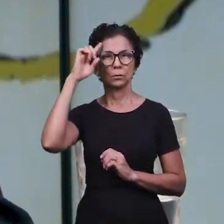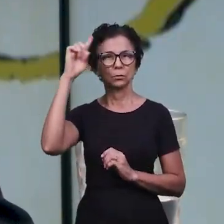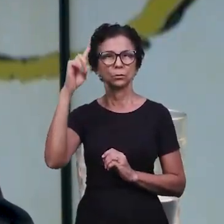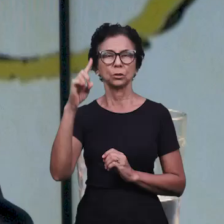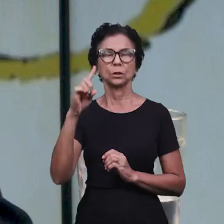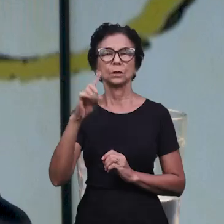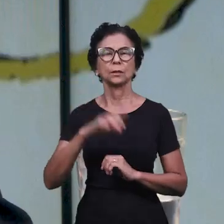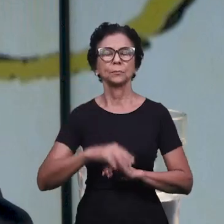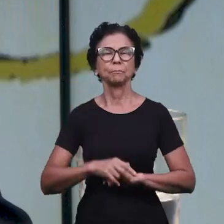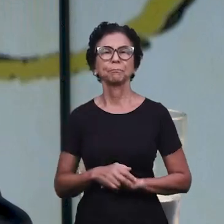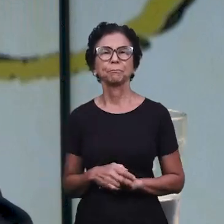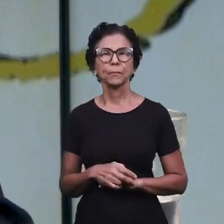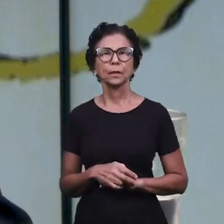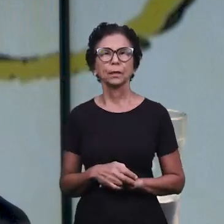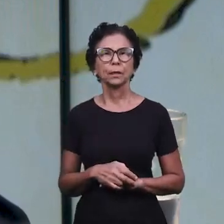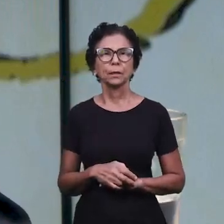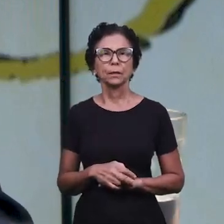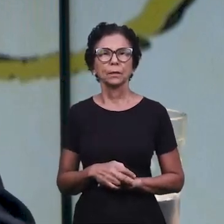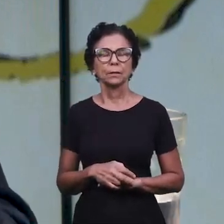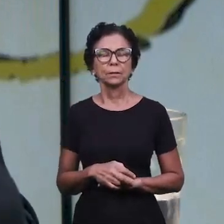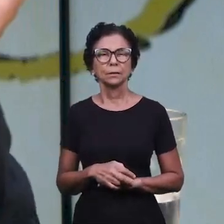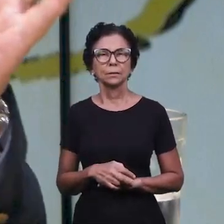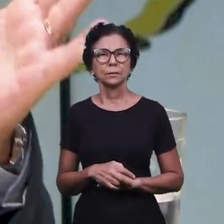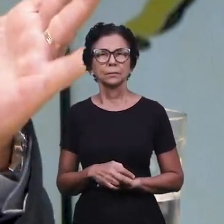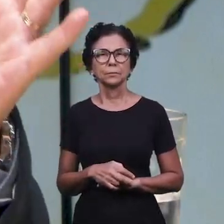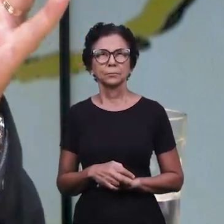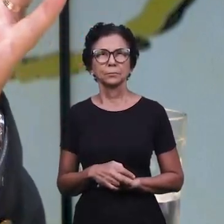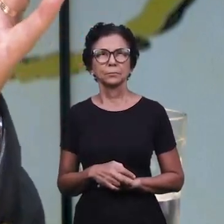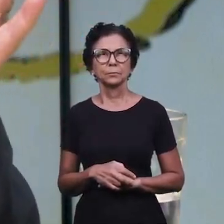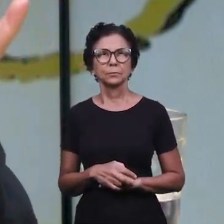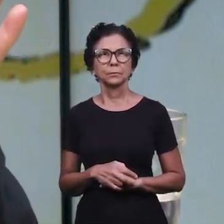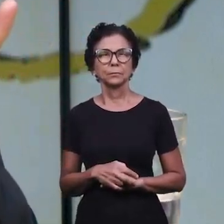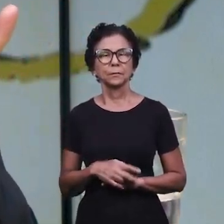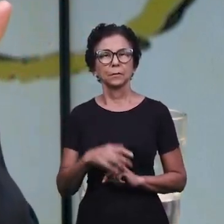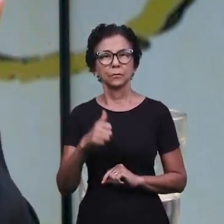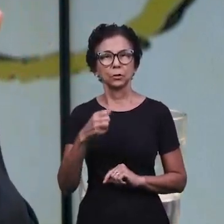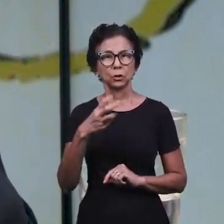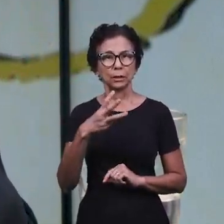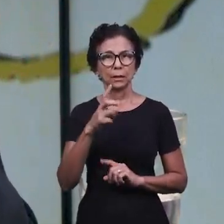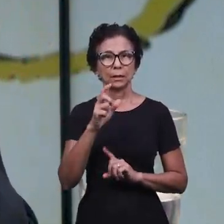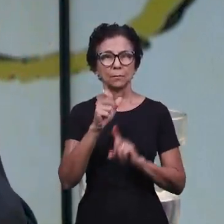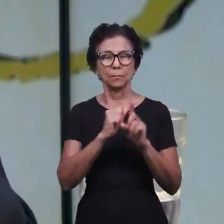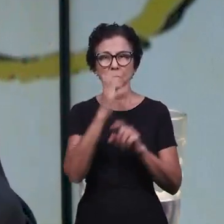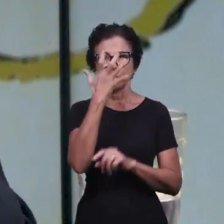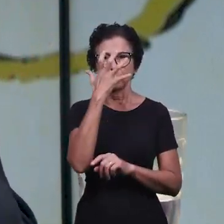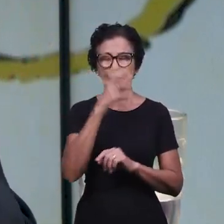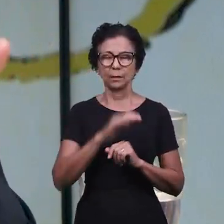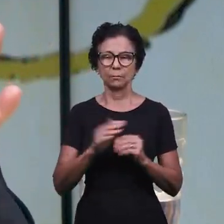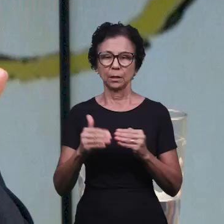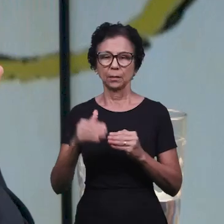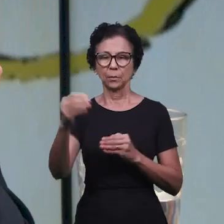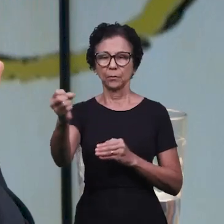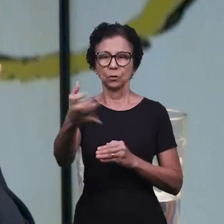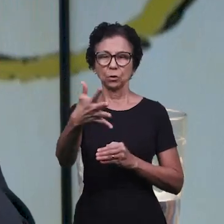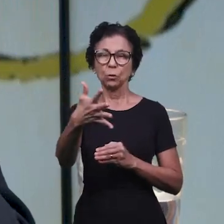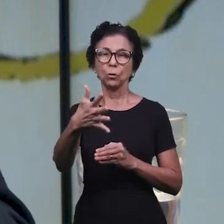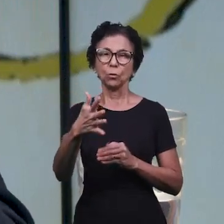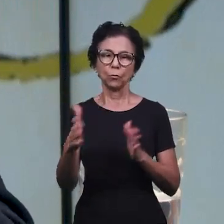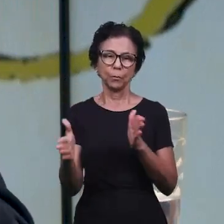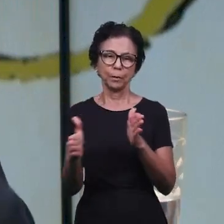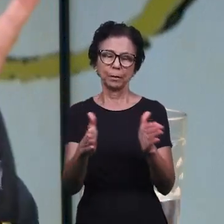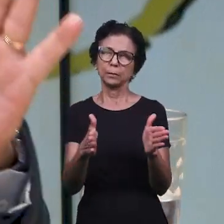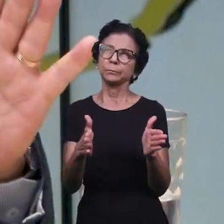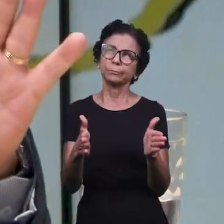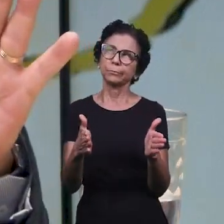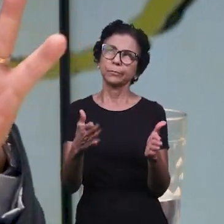nós daqui para frente. Em que sentido? Como aconteceu nos dias da saída dos filhos de Israel do Egito. O